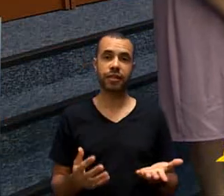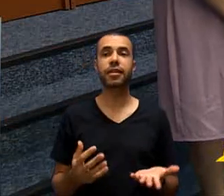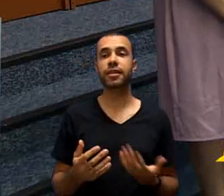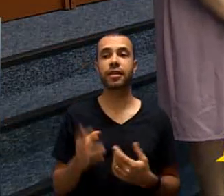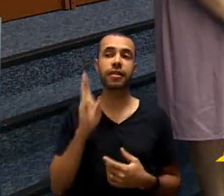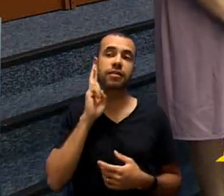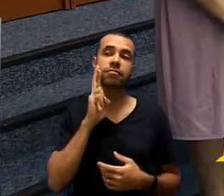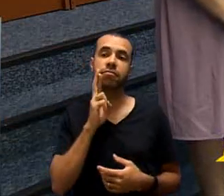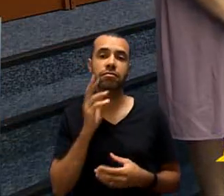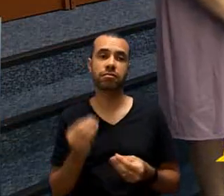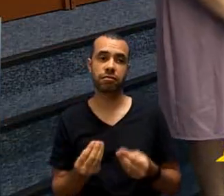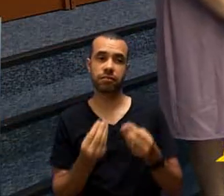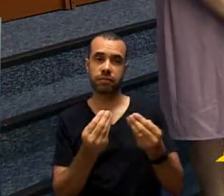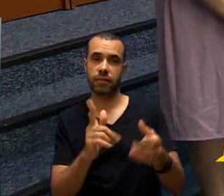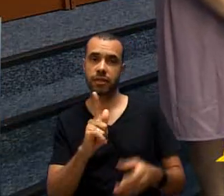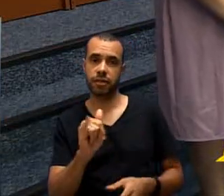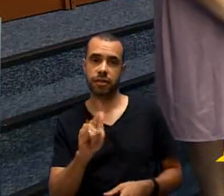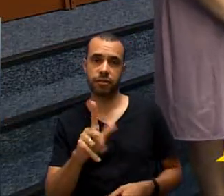de participação ao Gilmar.